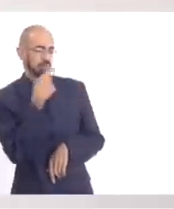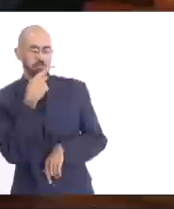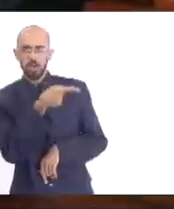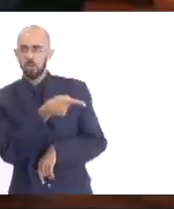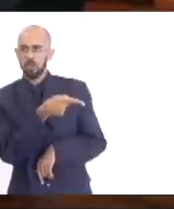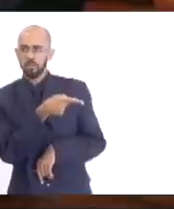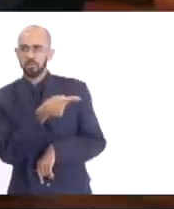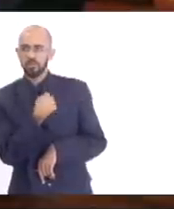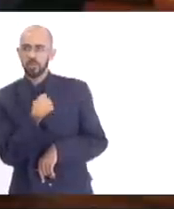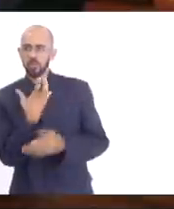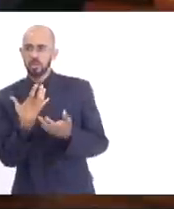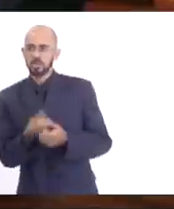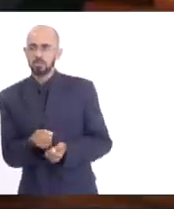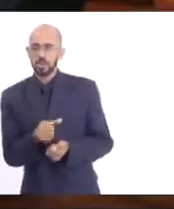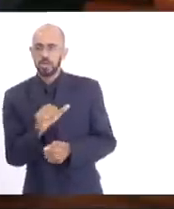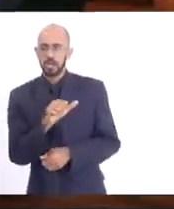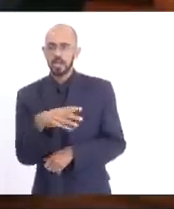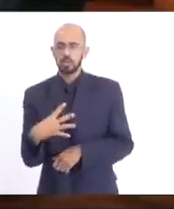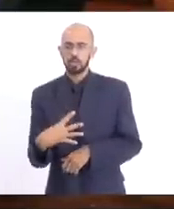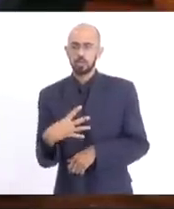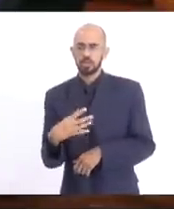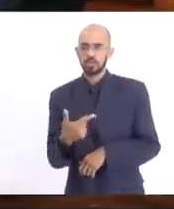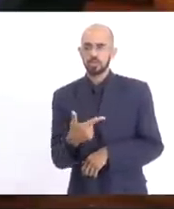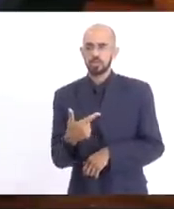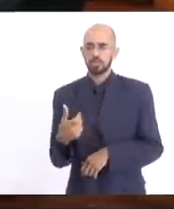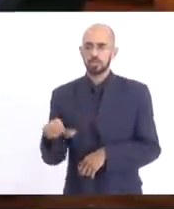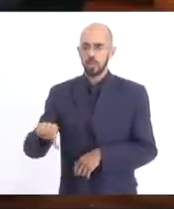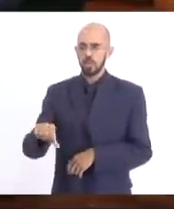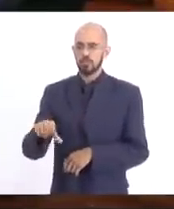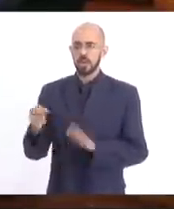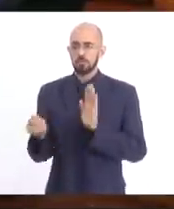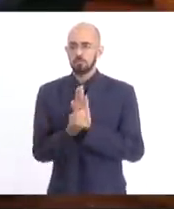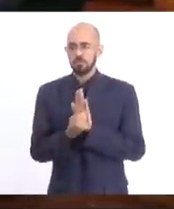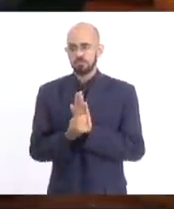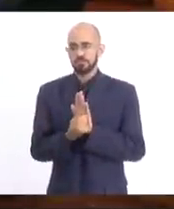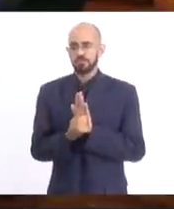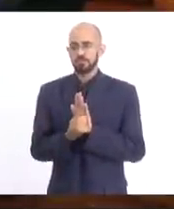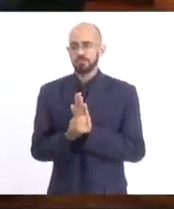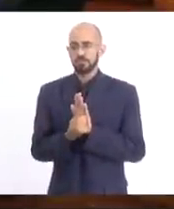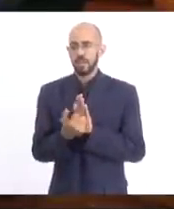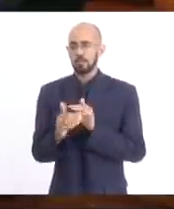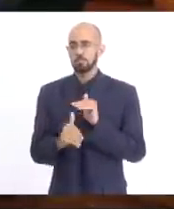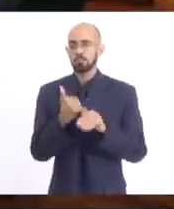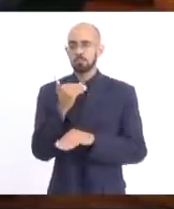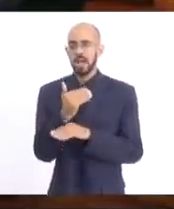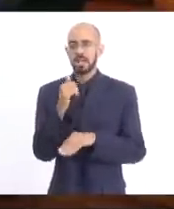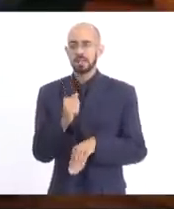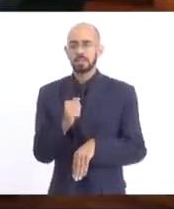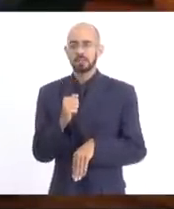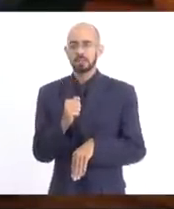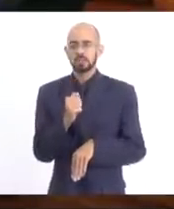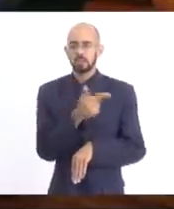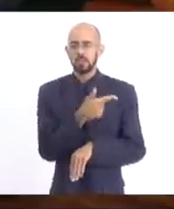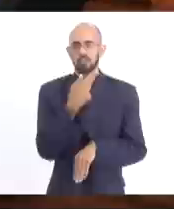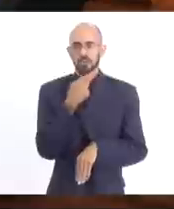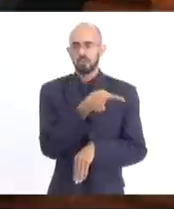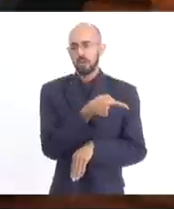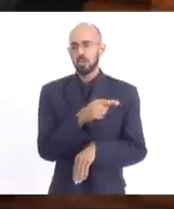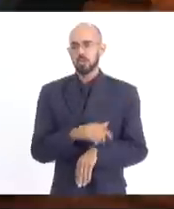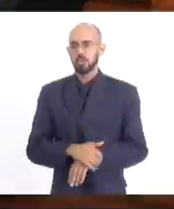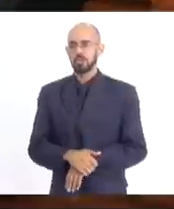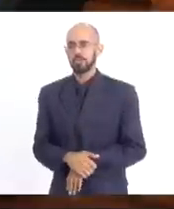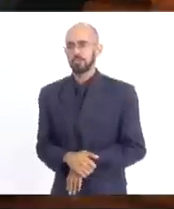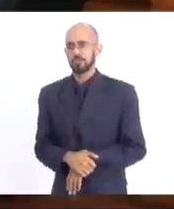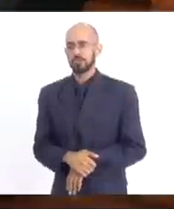aqui às 14h29 o impacto. Então, o impacto vai muito além do que Vossa Excelência colocou aí.